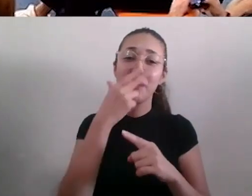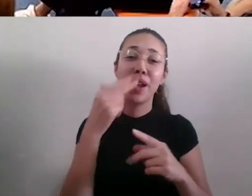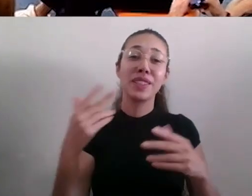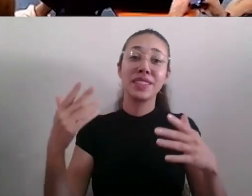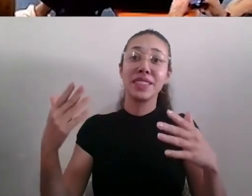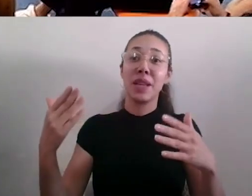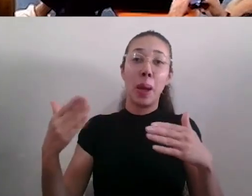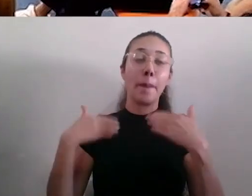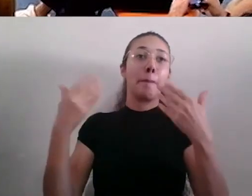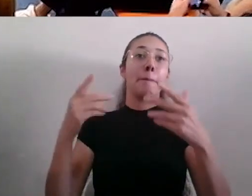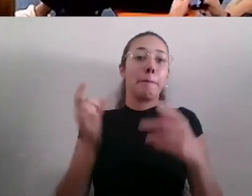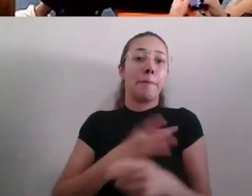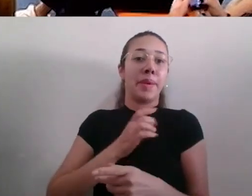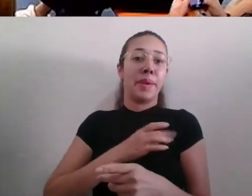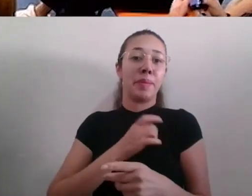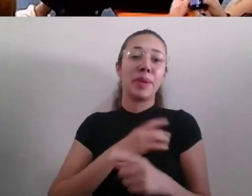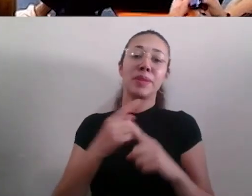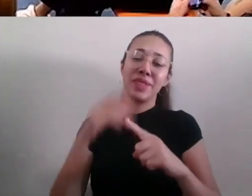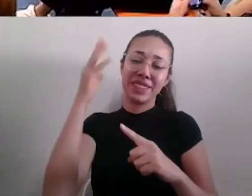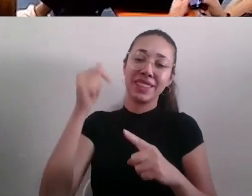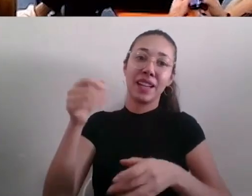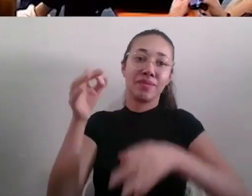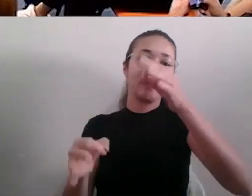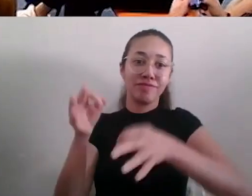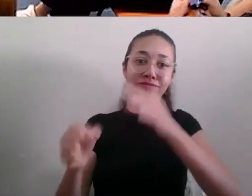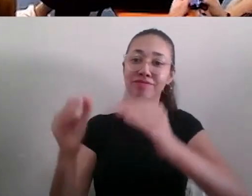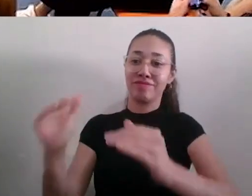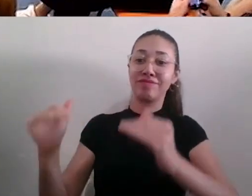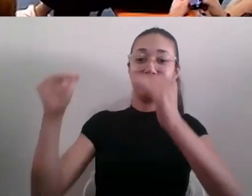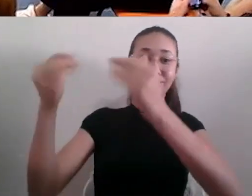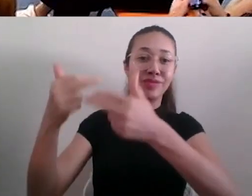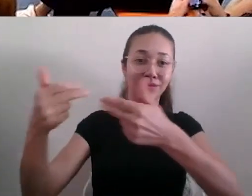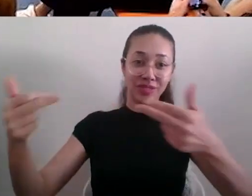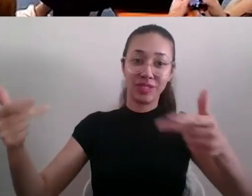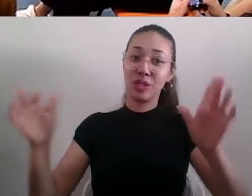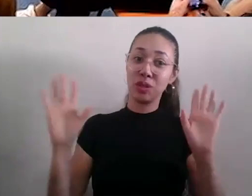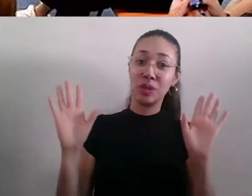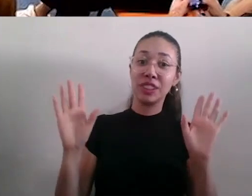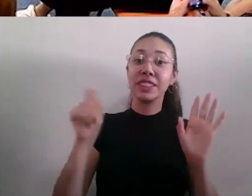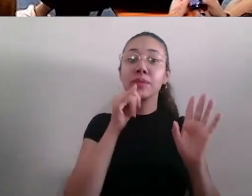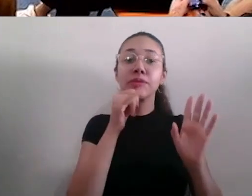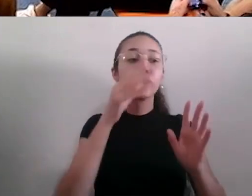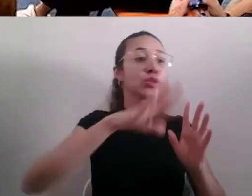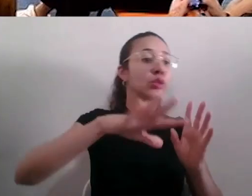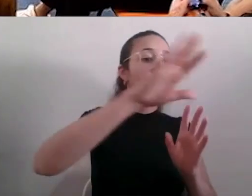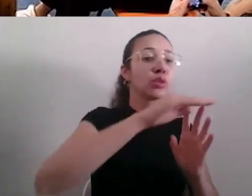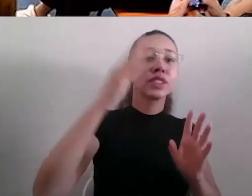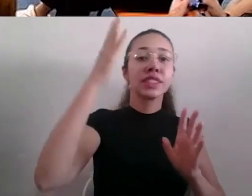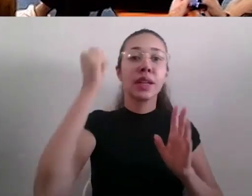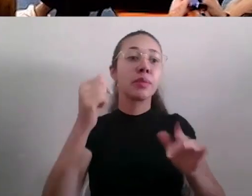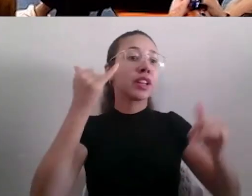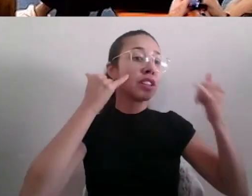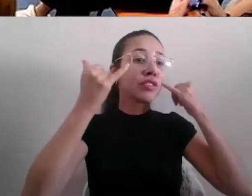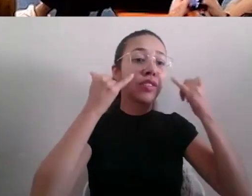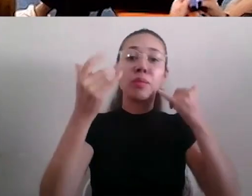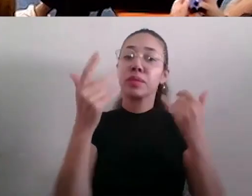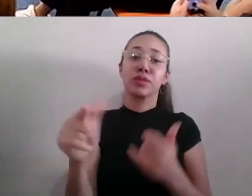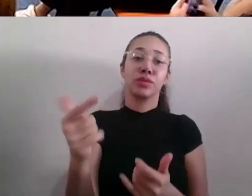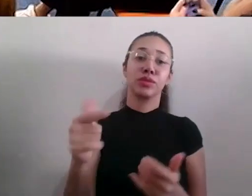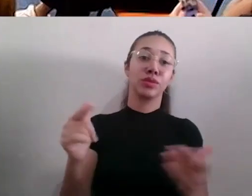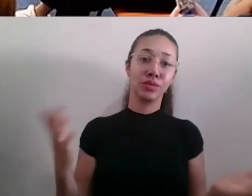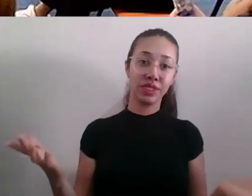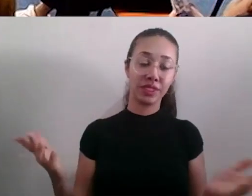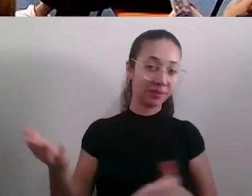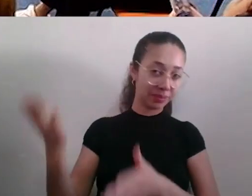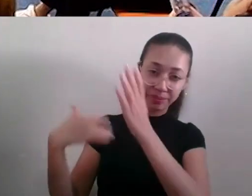muito grande. E o poder é muito grande e a transparência não. Então a gente fica realmente muito à mercê, muito assustada. Quando a gente fez